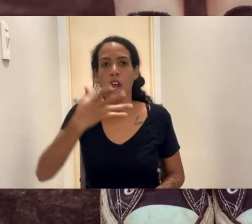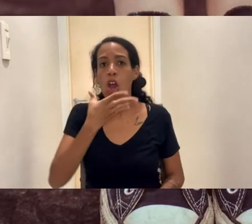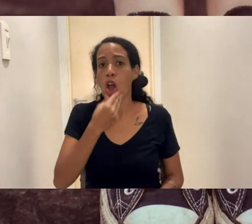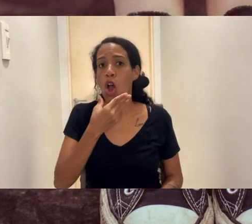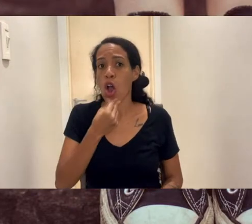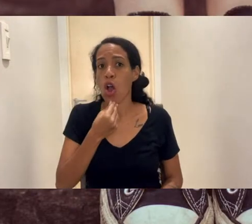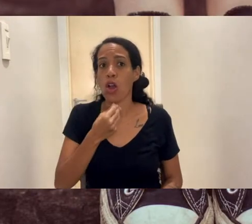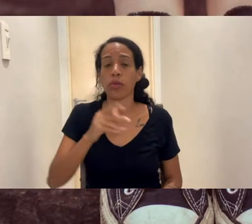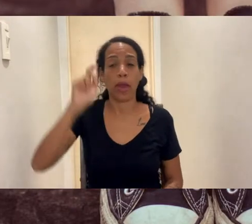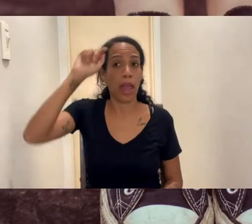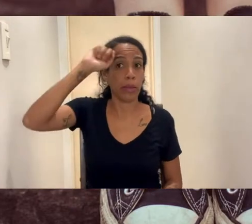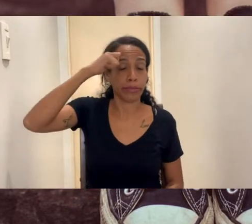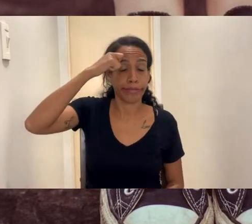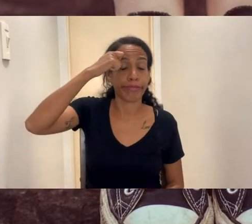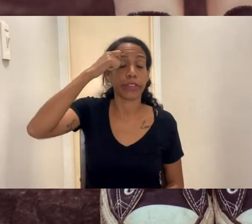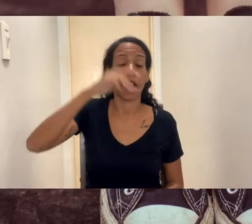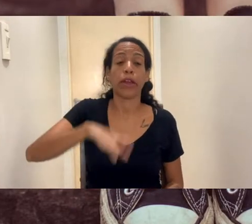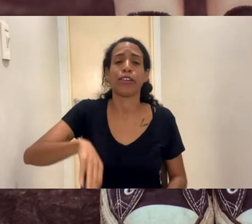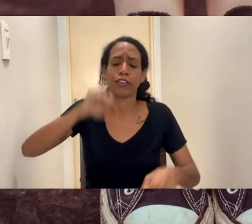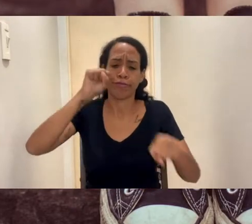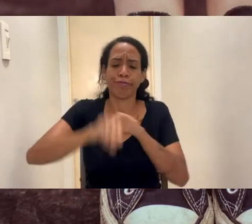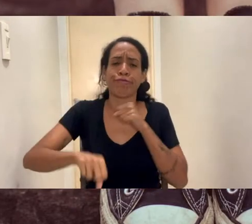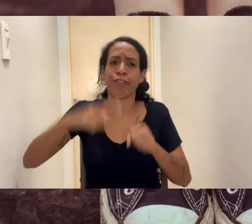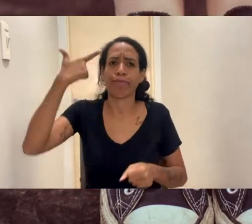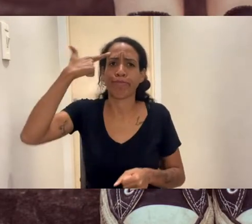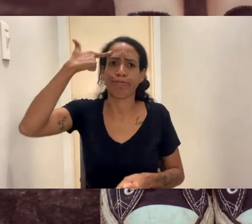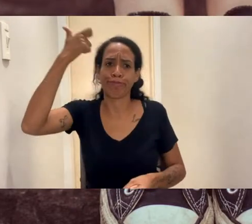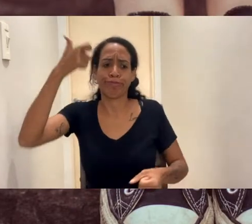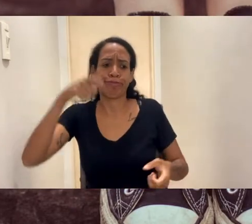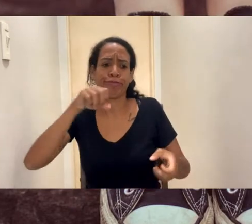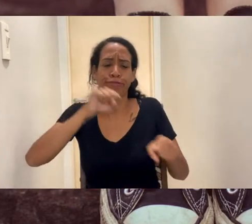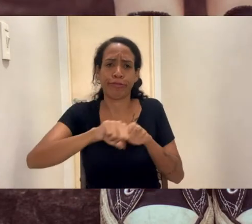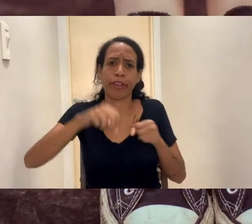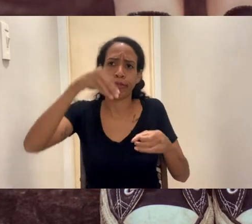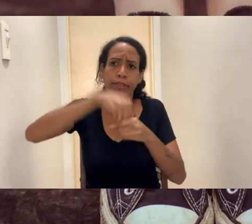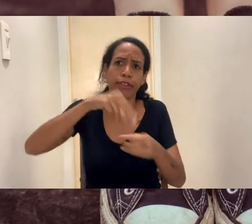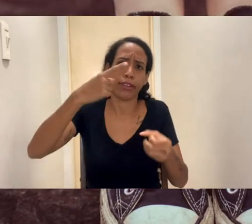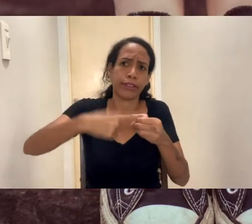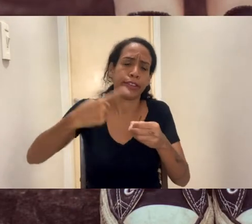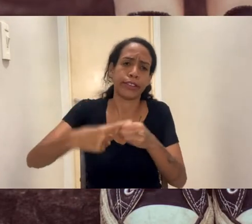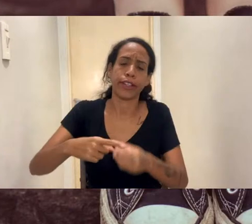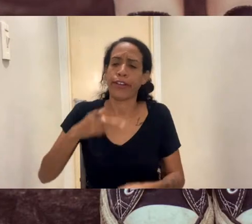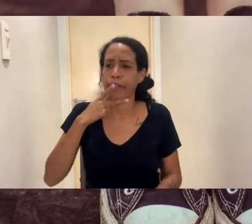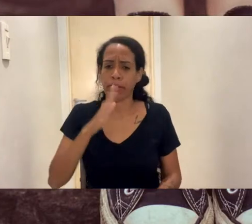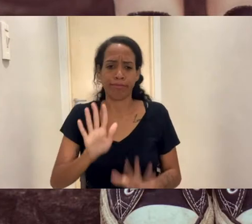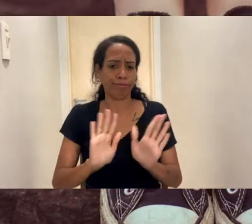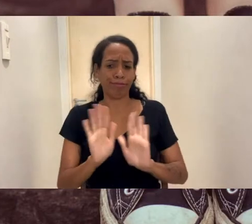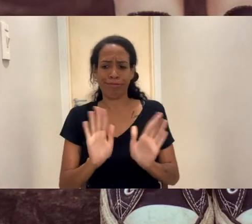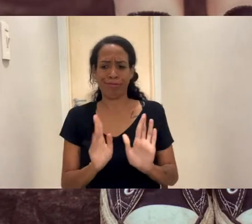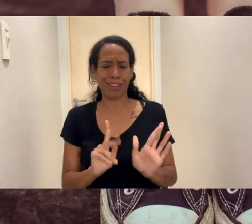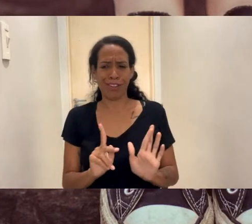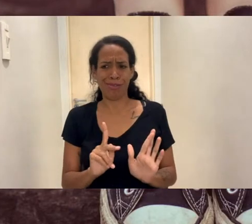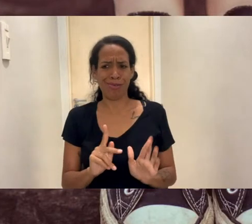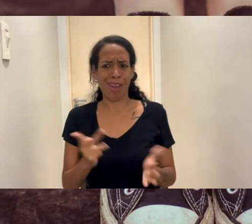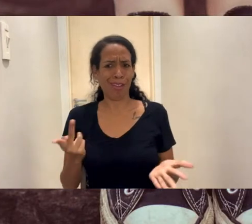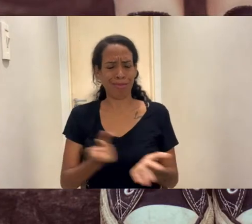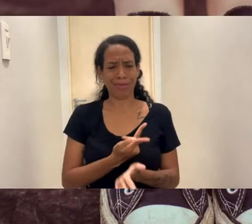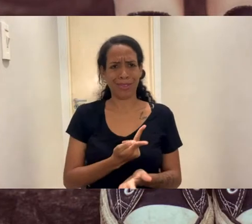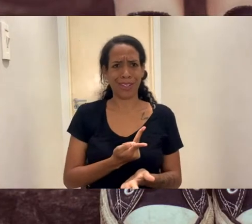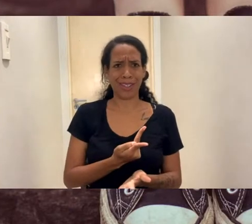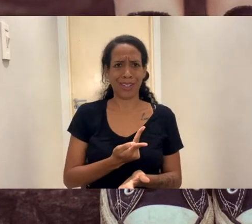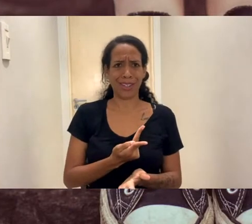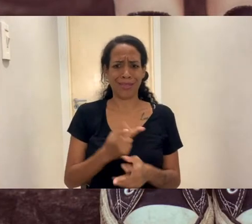negros, né, que são assassinados pelo Estado. Então, não há como negar que o encarceramento